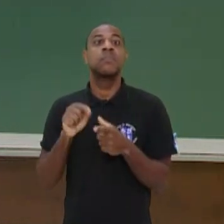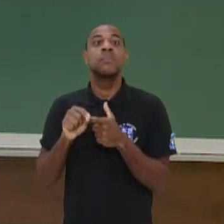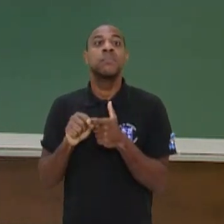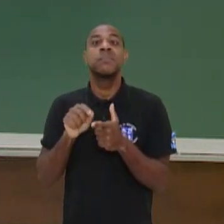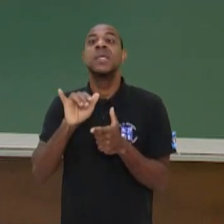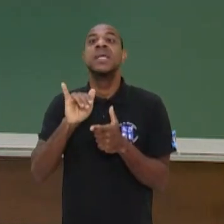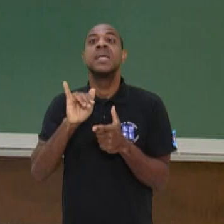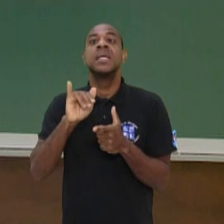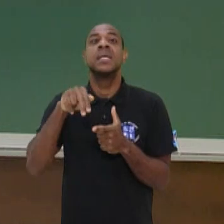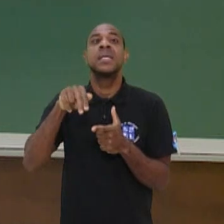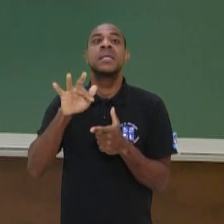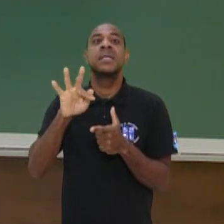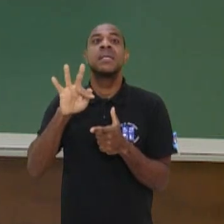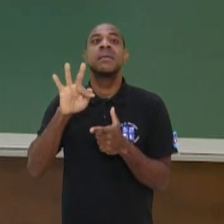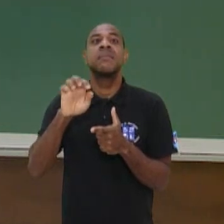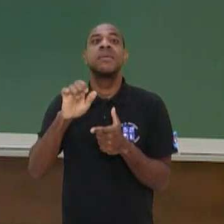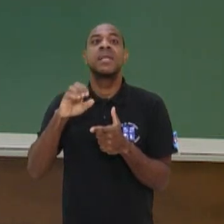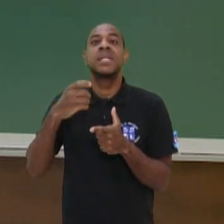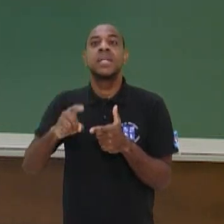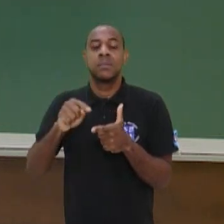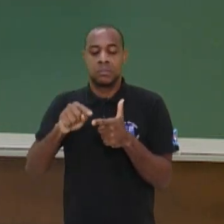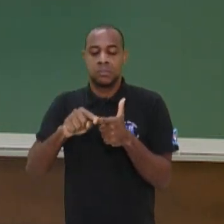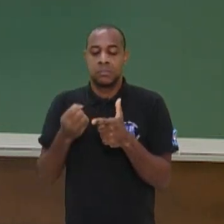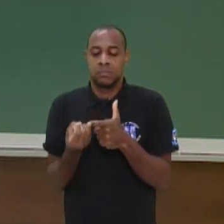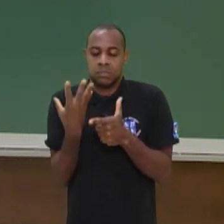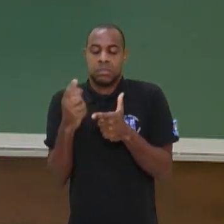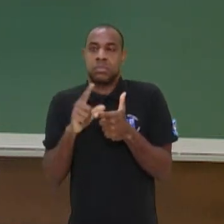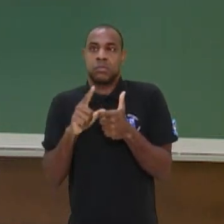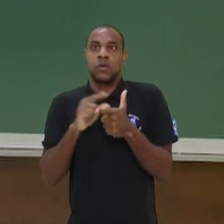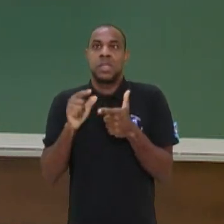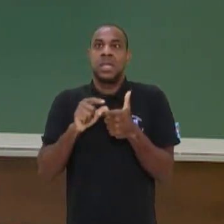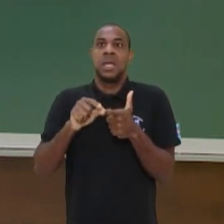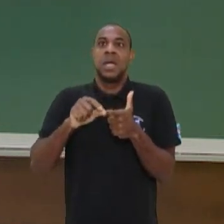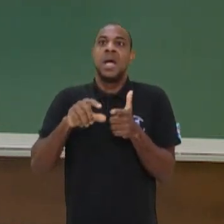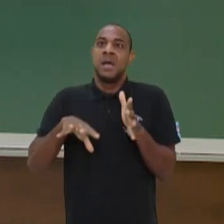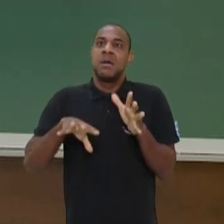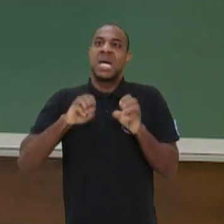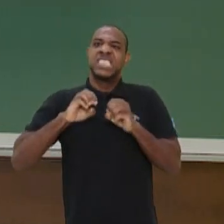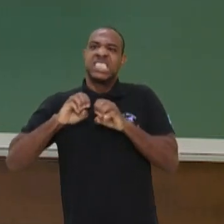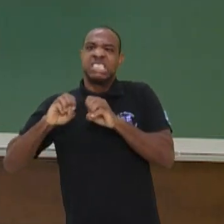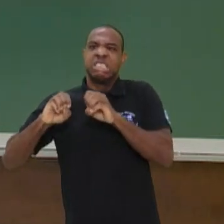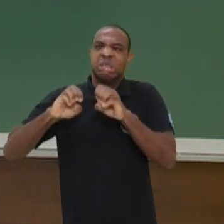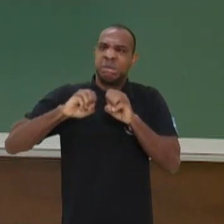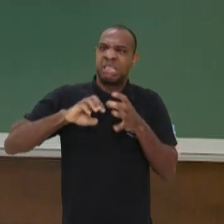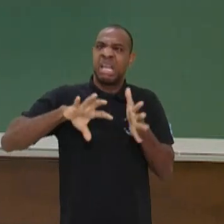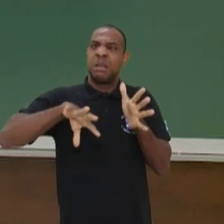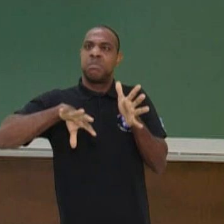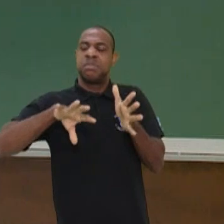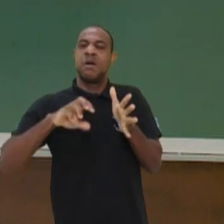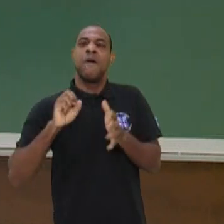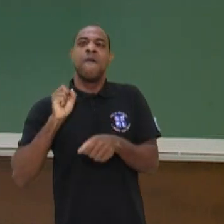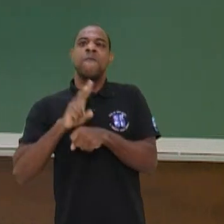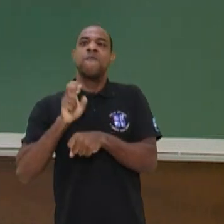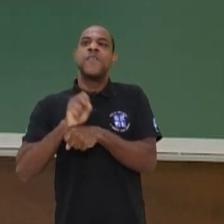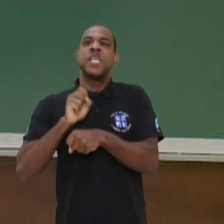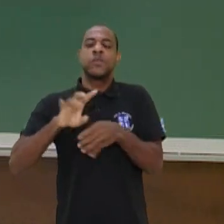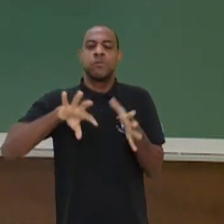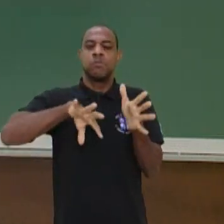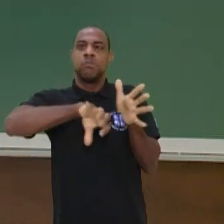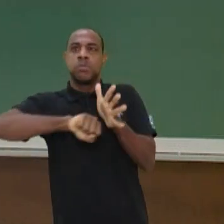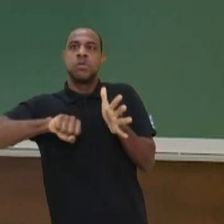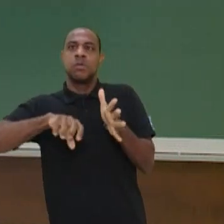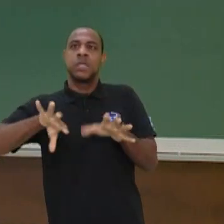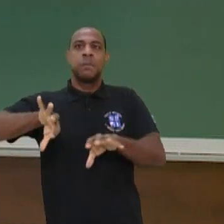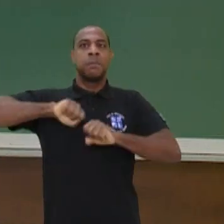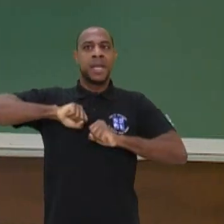não. Muitas vezes você se infecta, você transmite o vírus, a bactéria, o micro-organismo causador ali, e assim mesmo não